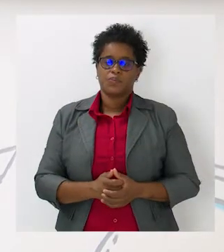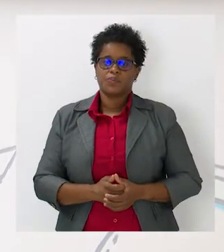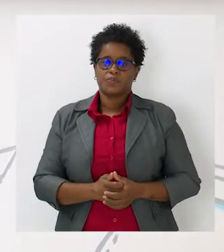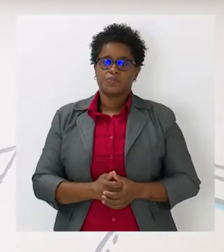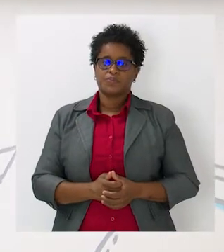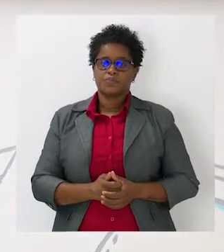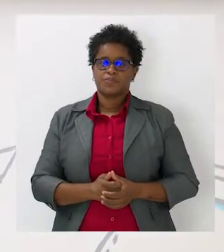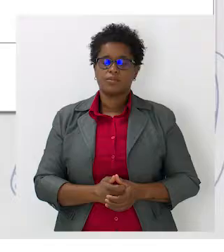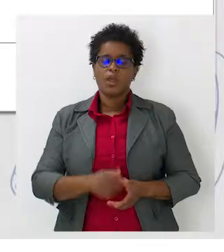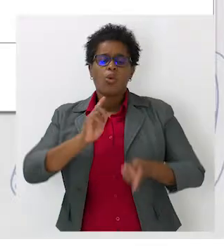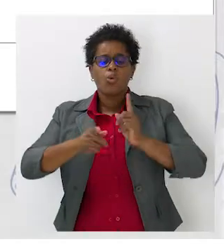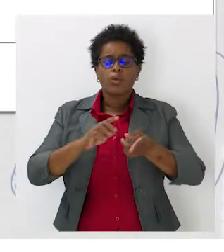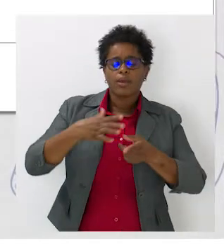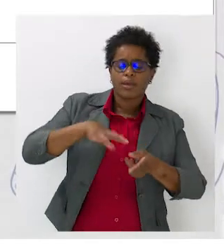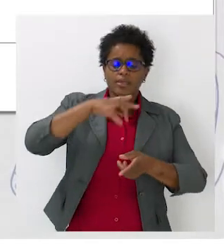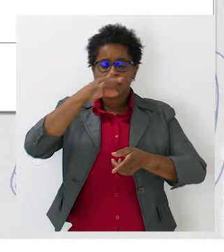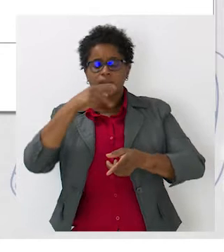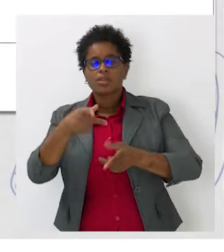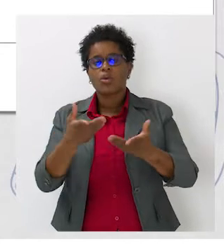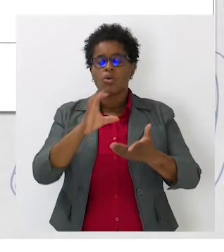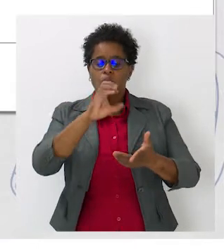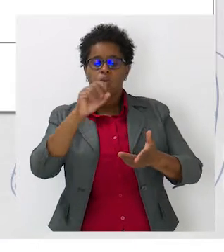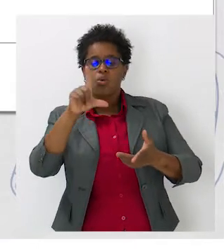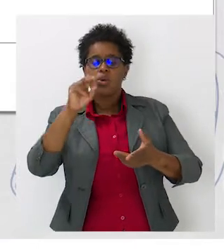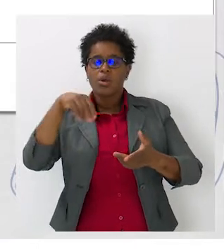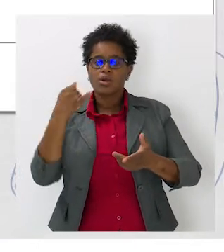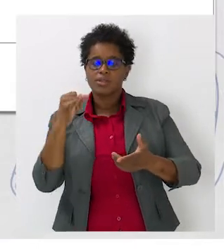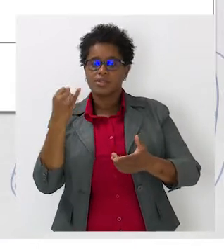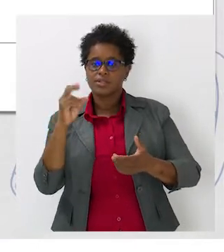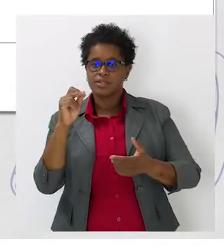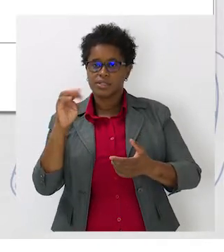aspecto. O que quer dizer, então, colônias?